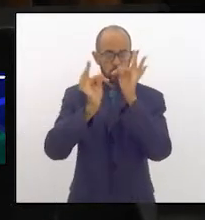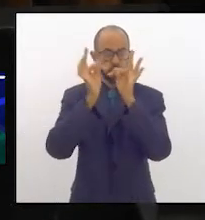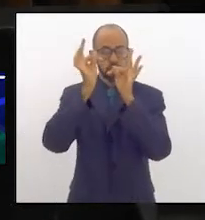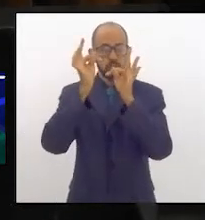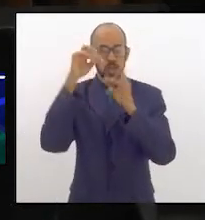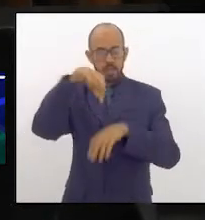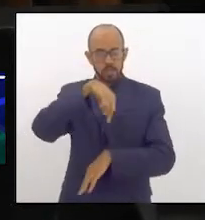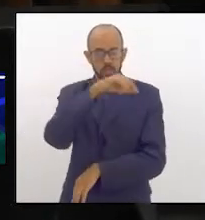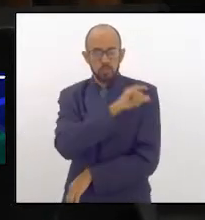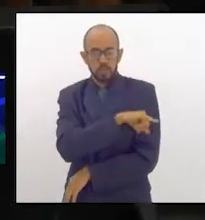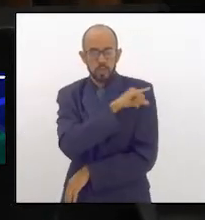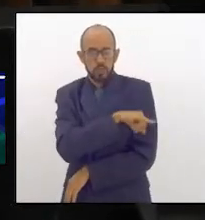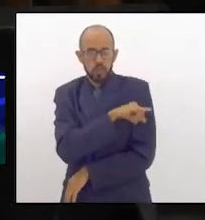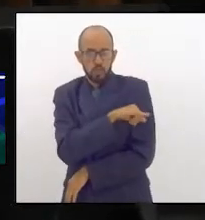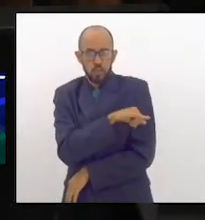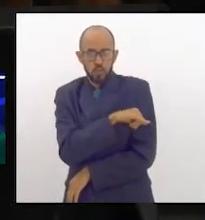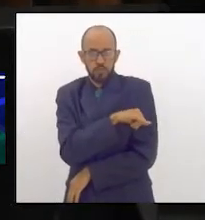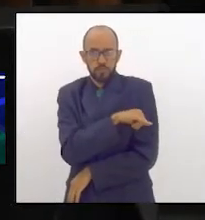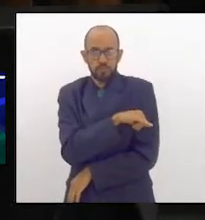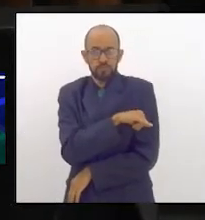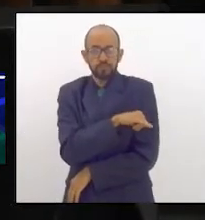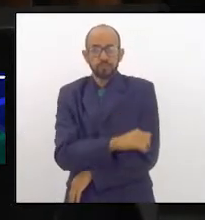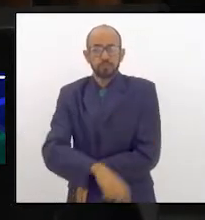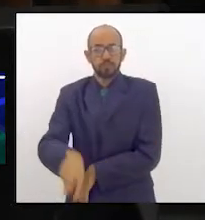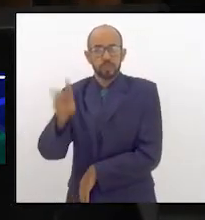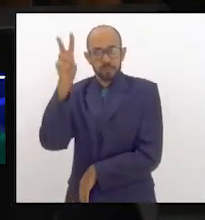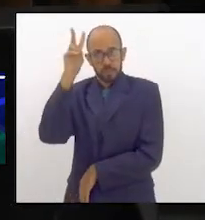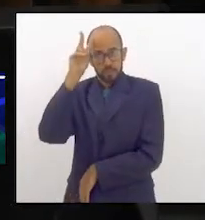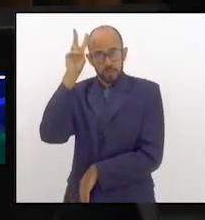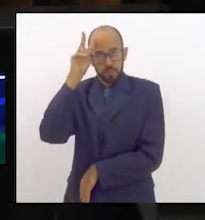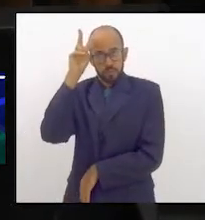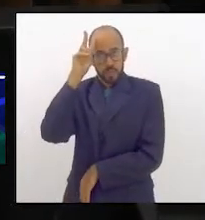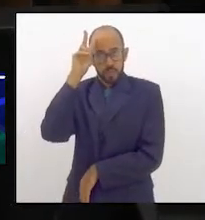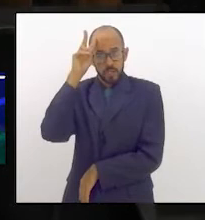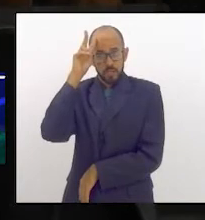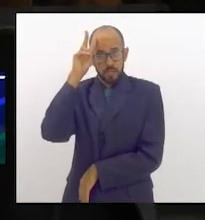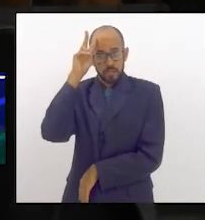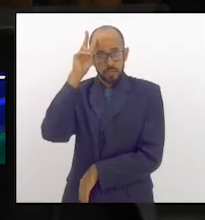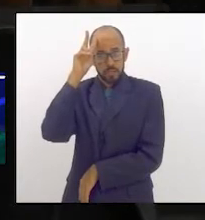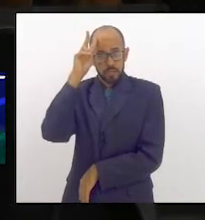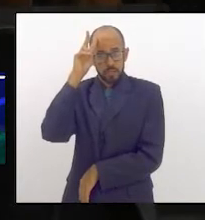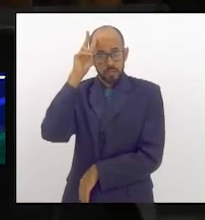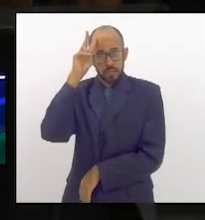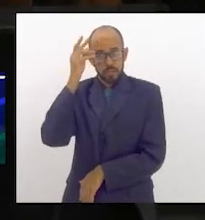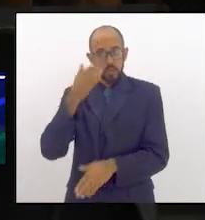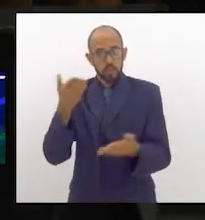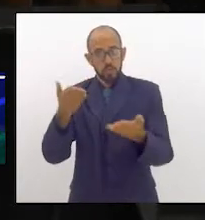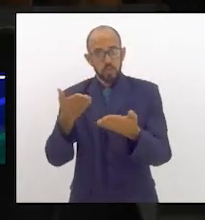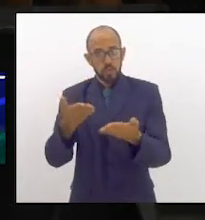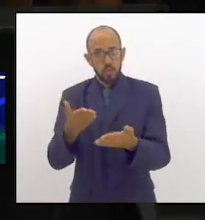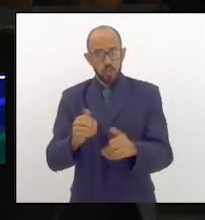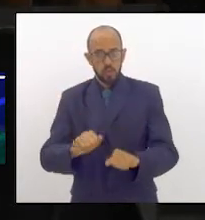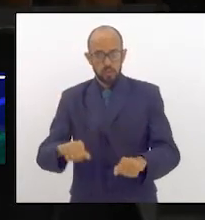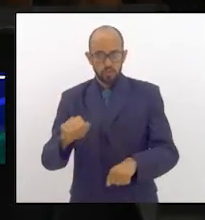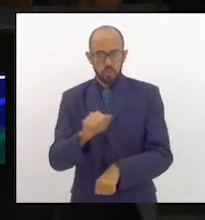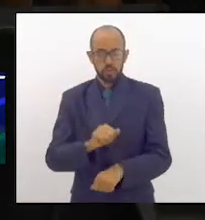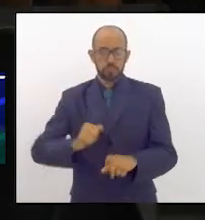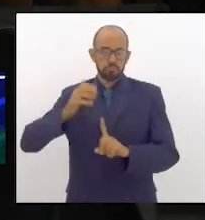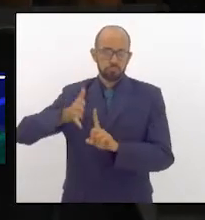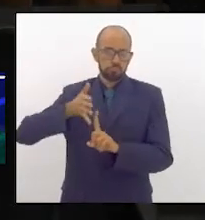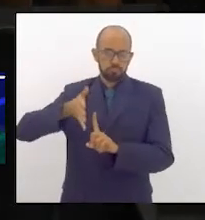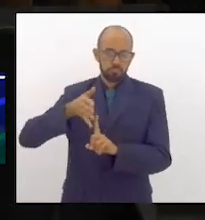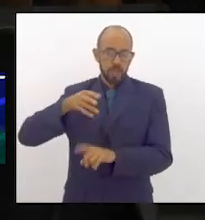é uma segunda-feira e a gente está aqui comos por último dia da semana com o uso da palavra